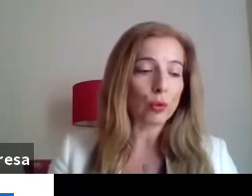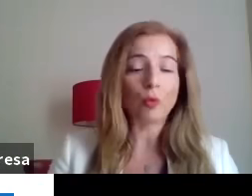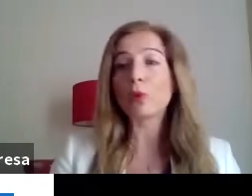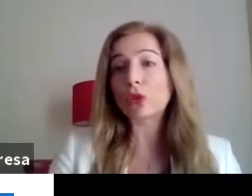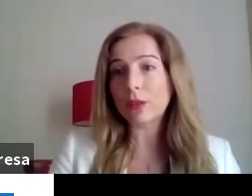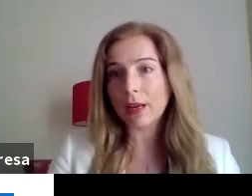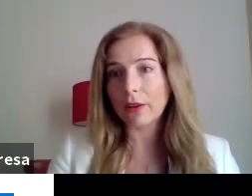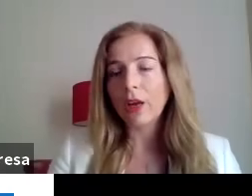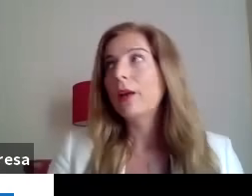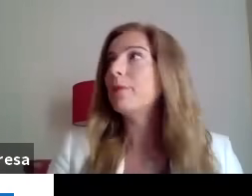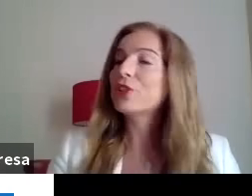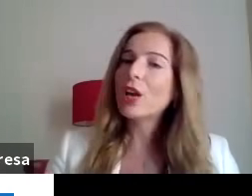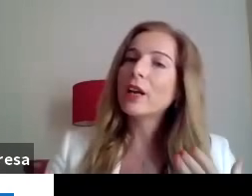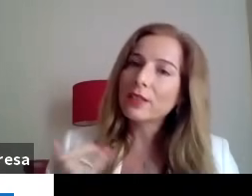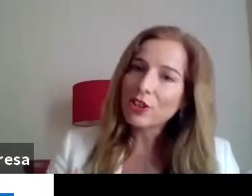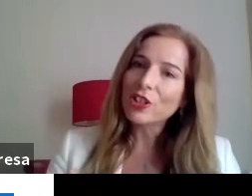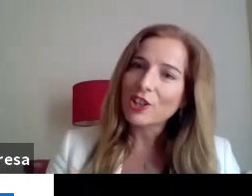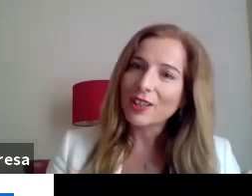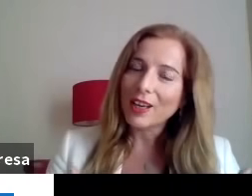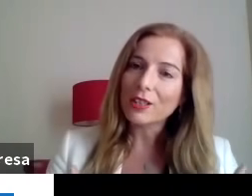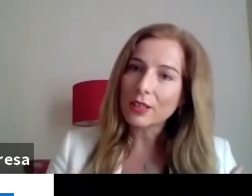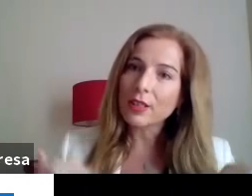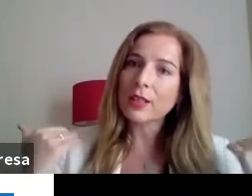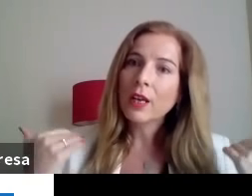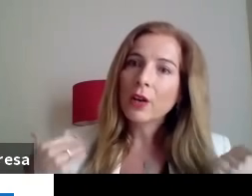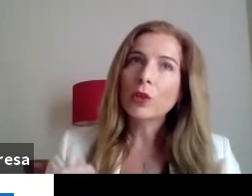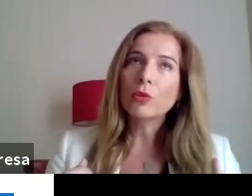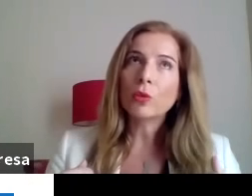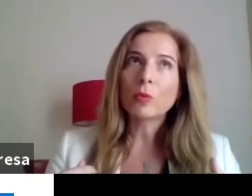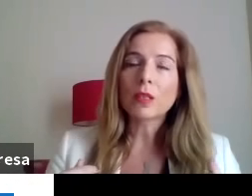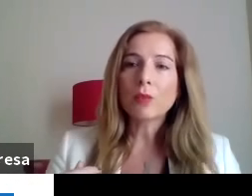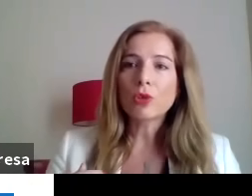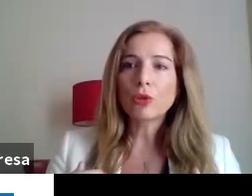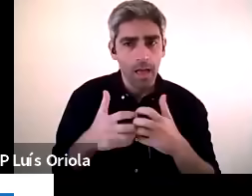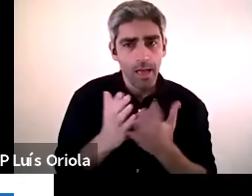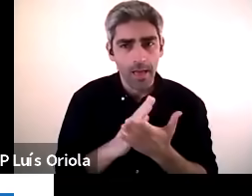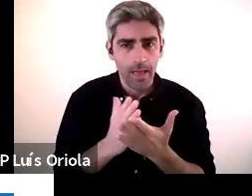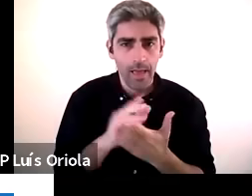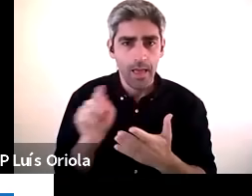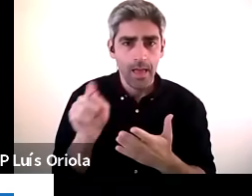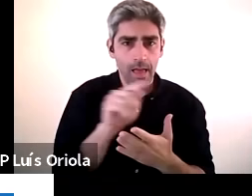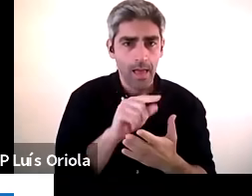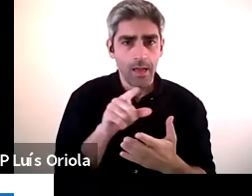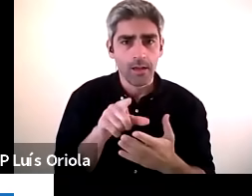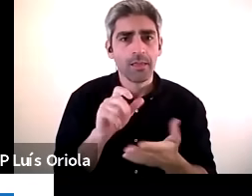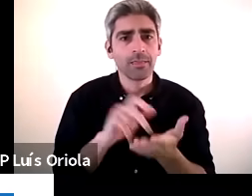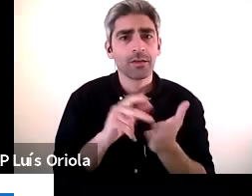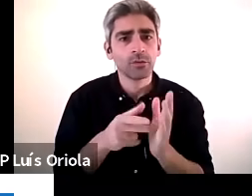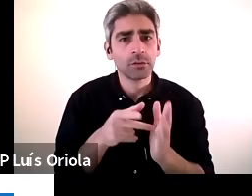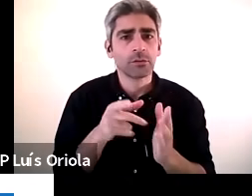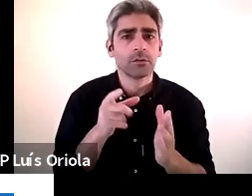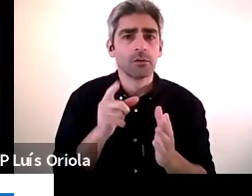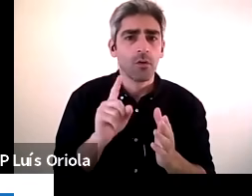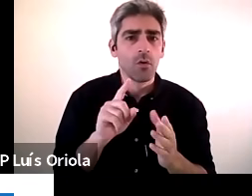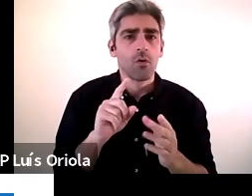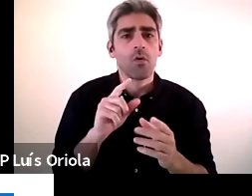do futuro do posto de trabalho. Já antes existia esta incerteza quando pensamos em tudo o que tem que ver com a tecnologia, aquilo